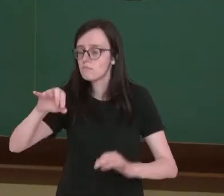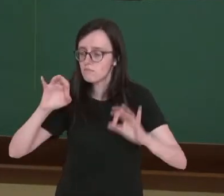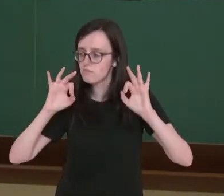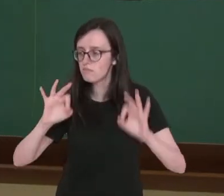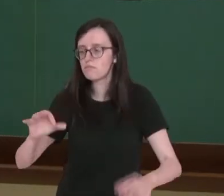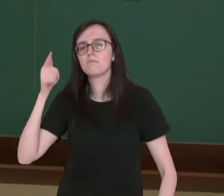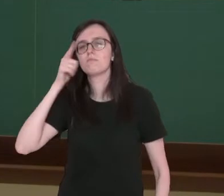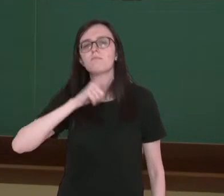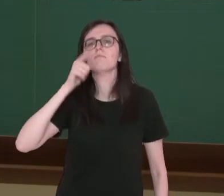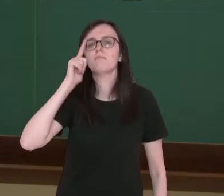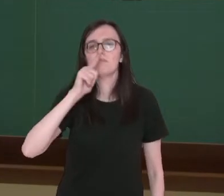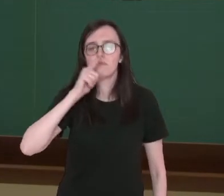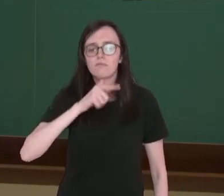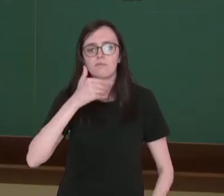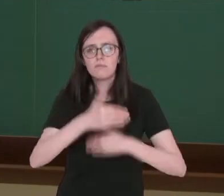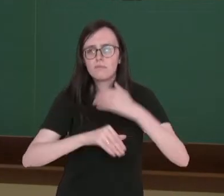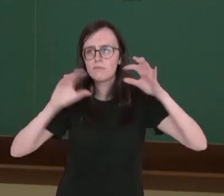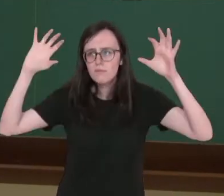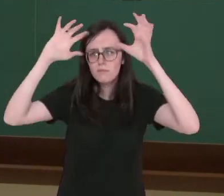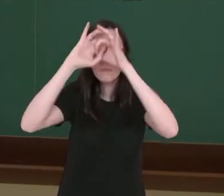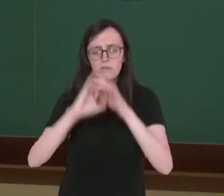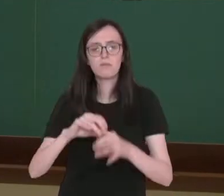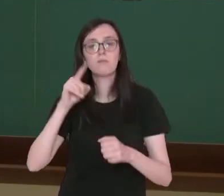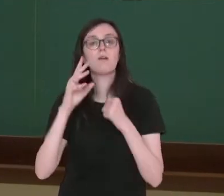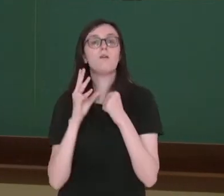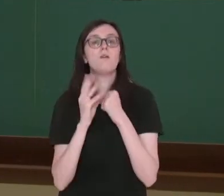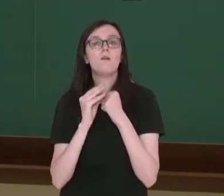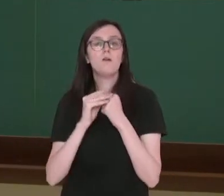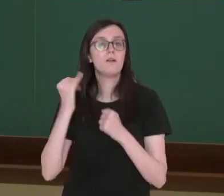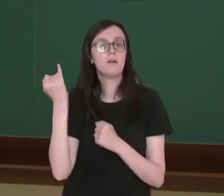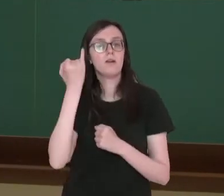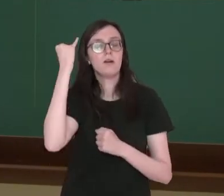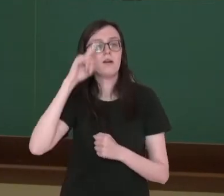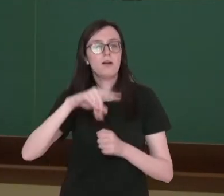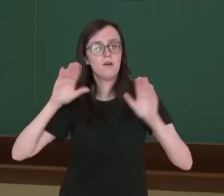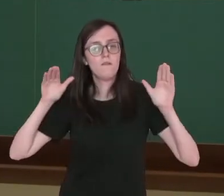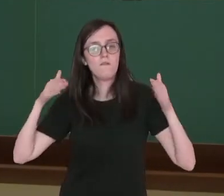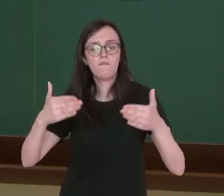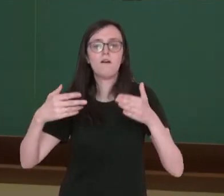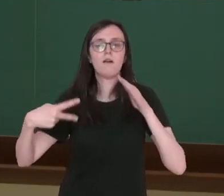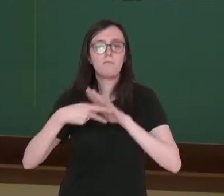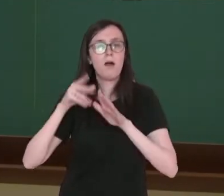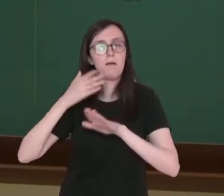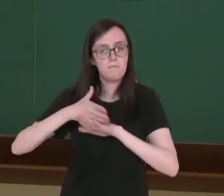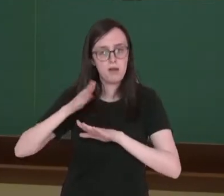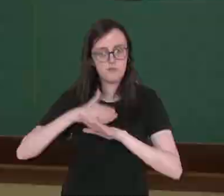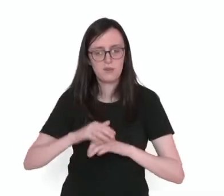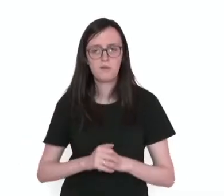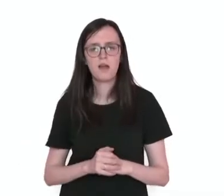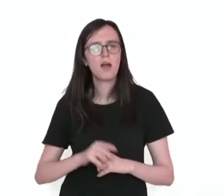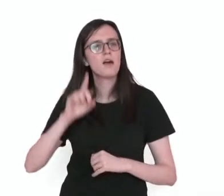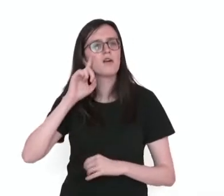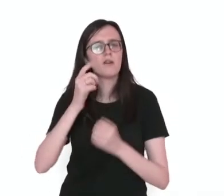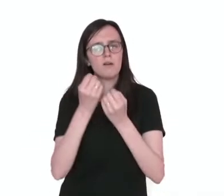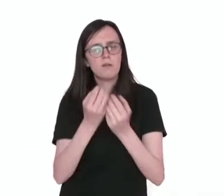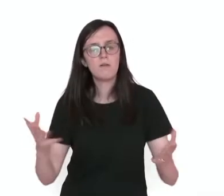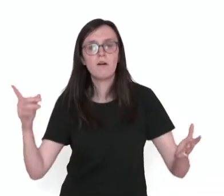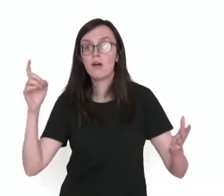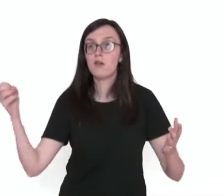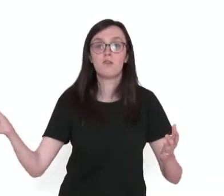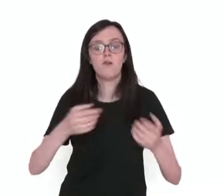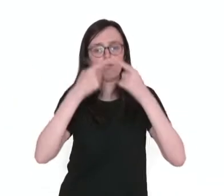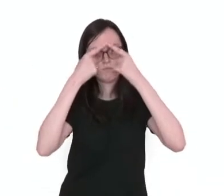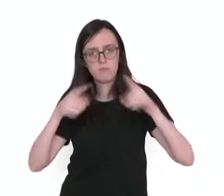realmente conseguem associar esses conhecimentos com problemas práticos. No dia do lançamento de um prédio